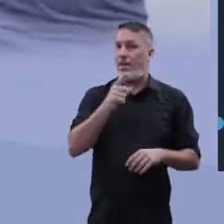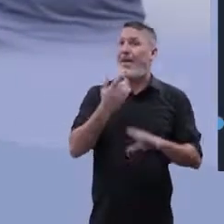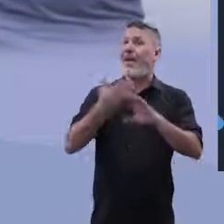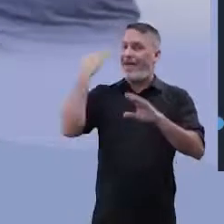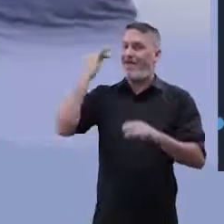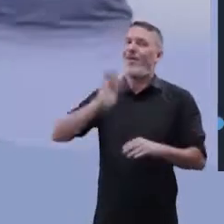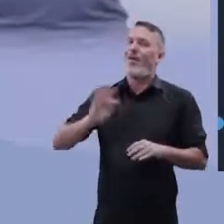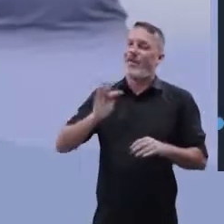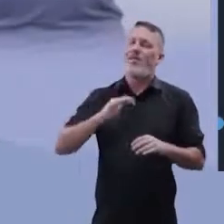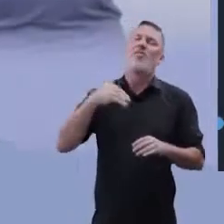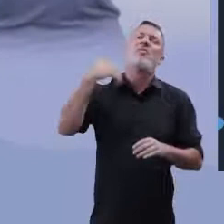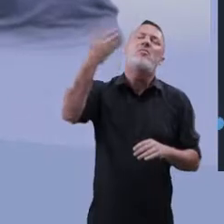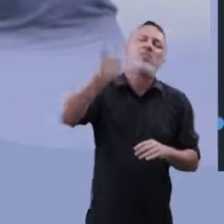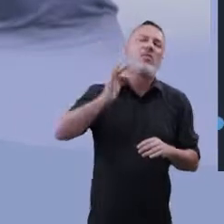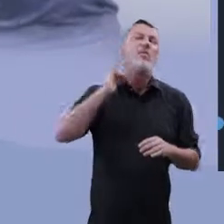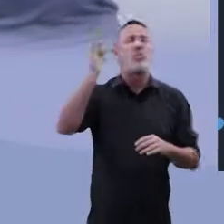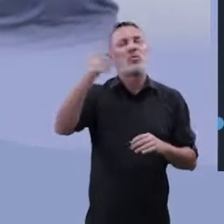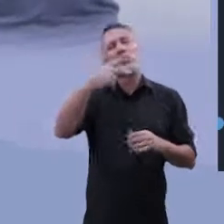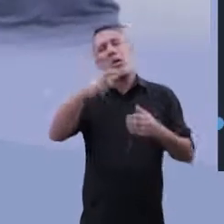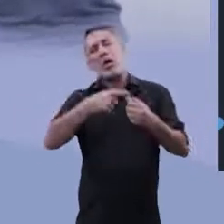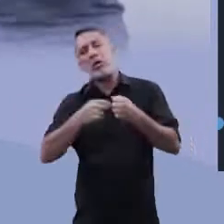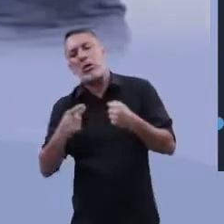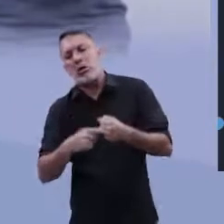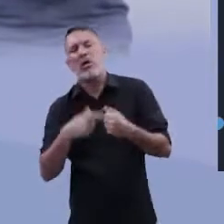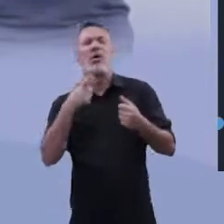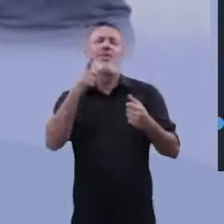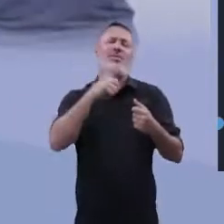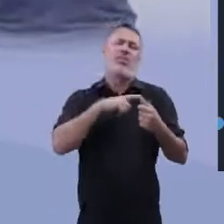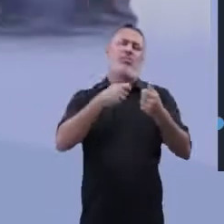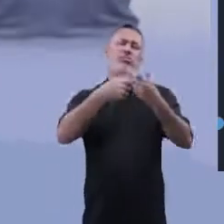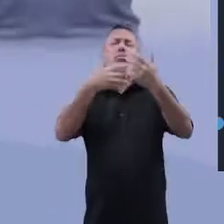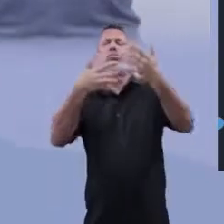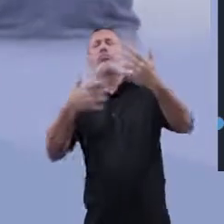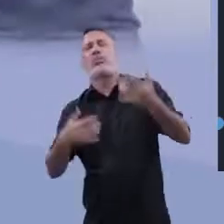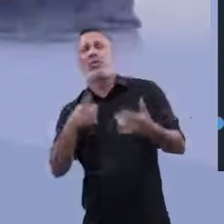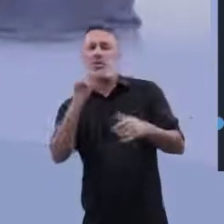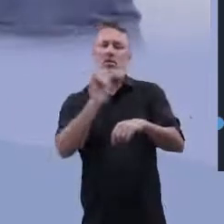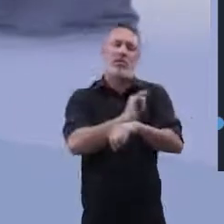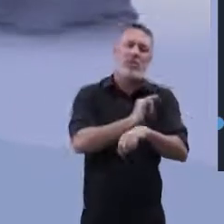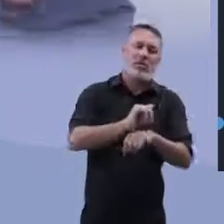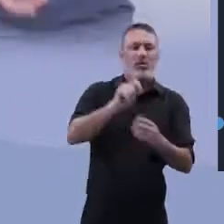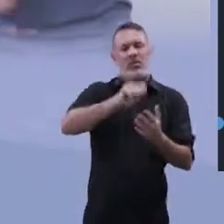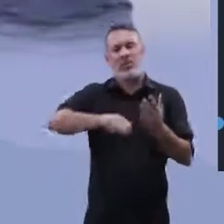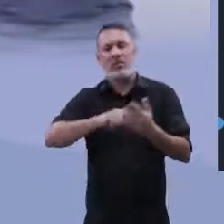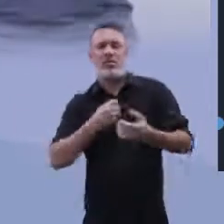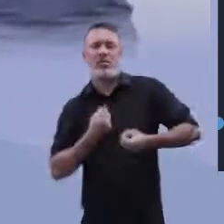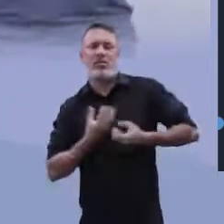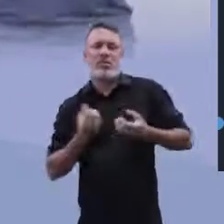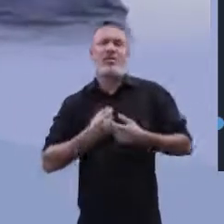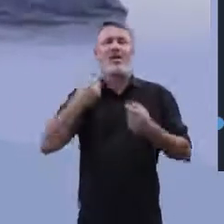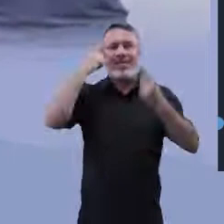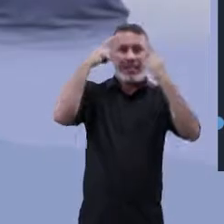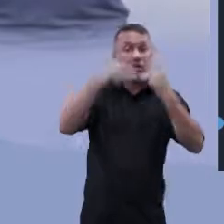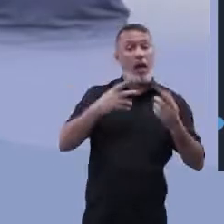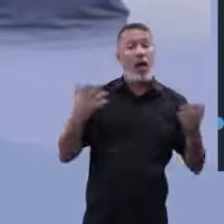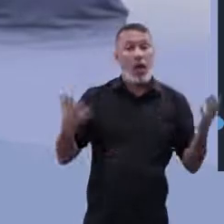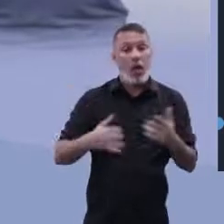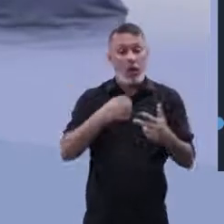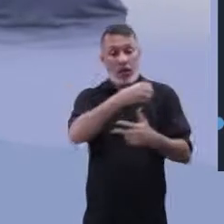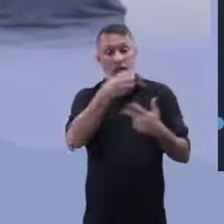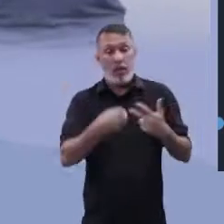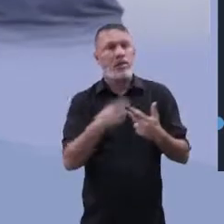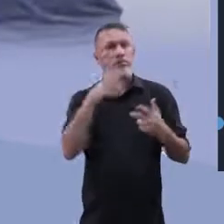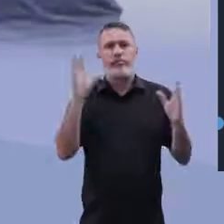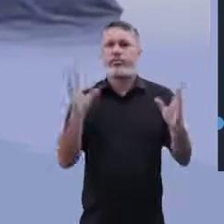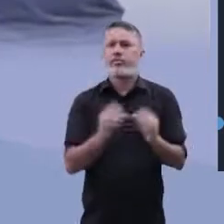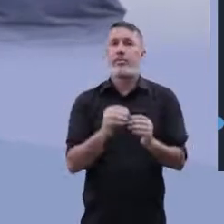na faculdade, monografia, né, seus artigos, aí você vai ter muitas páginas ali para você pensar nas suas ideias. Aqui